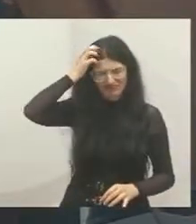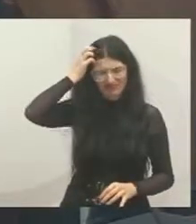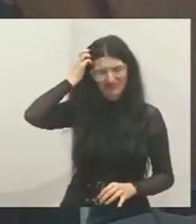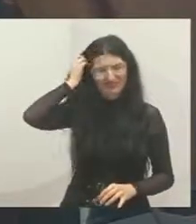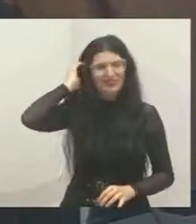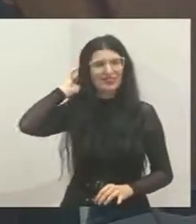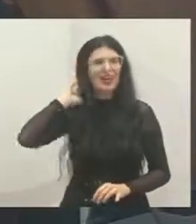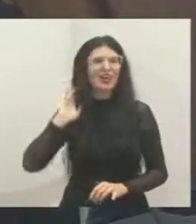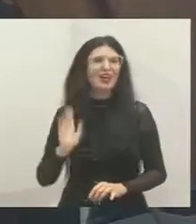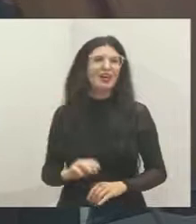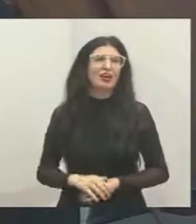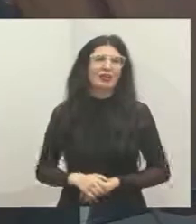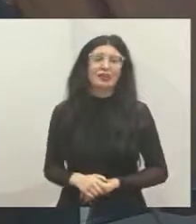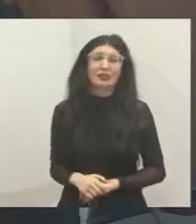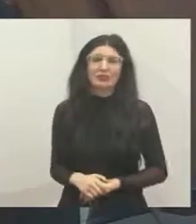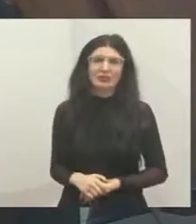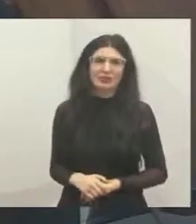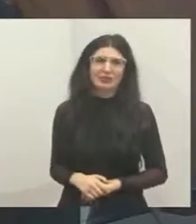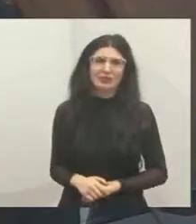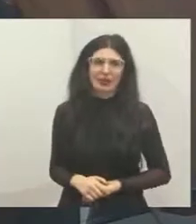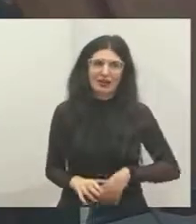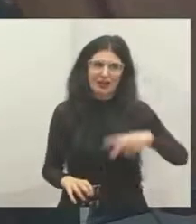cofre da prefeitura, ou tem também